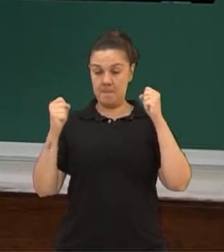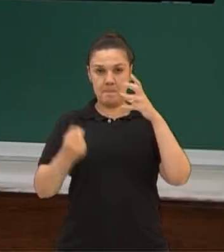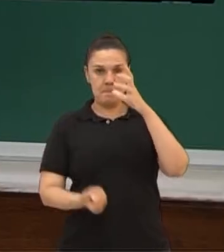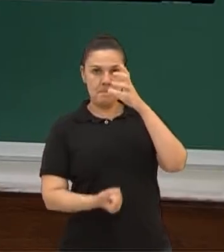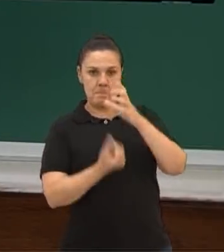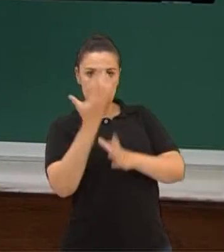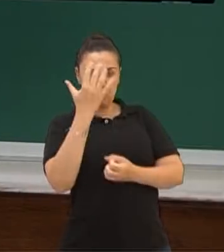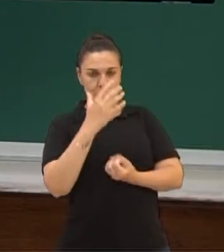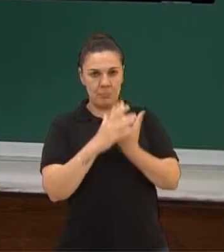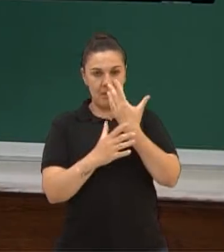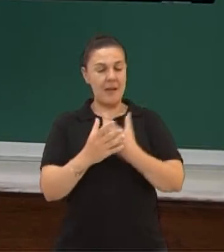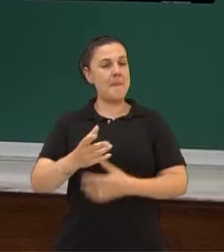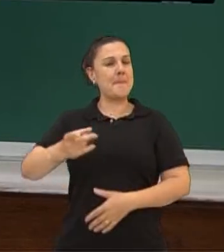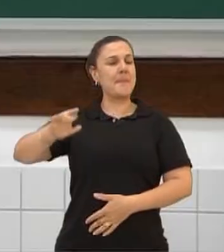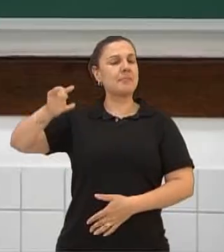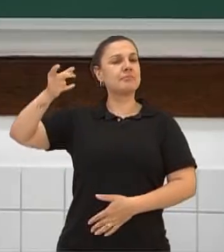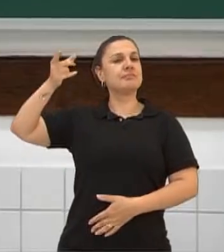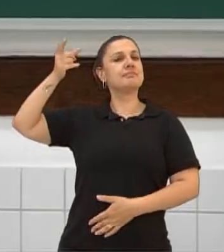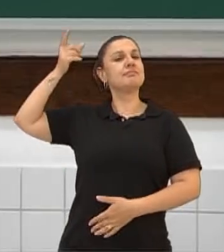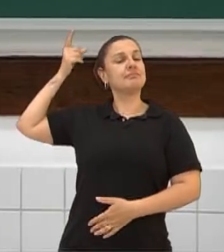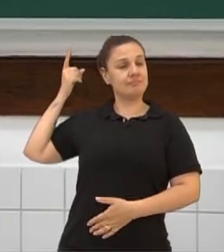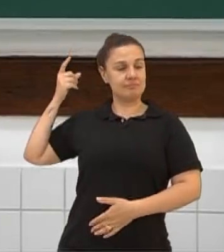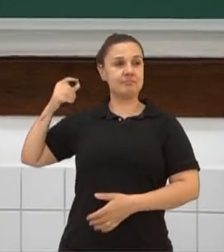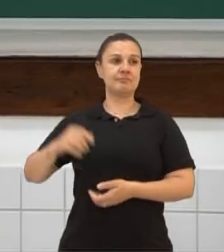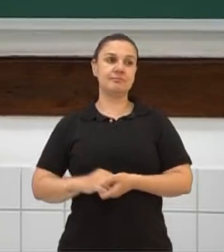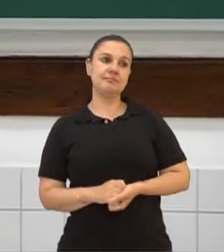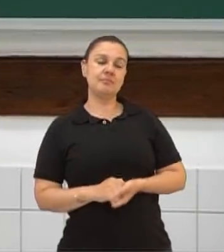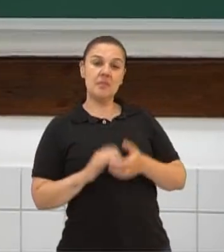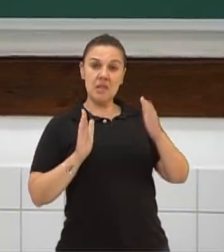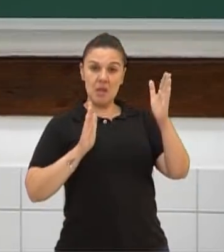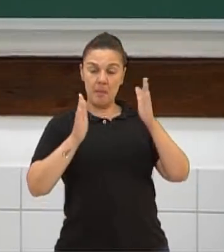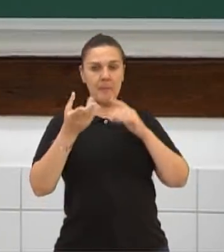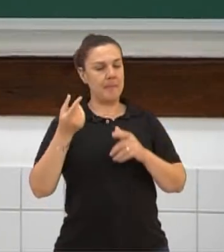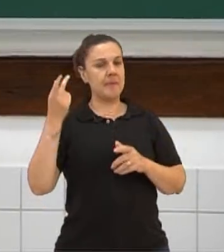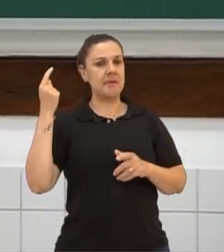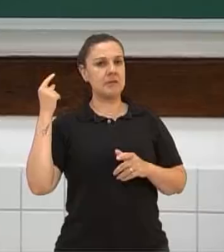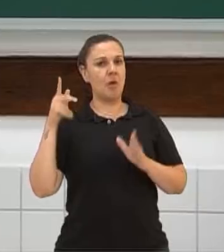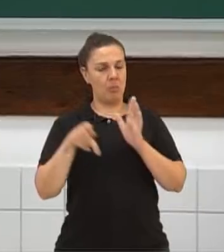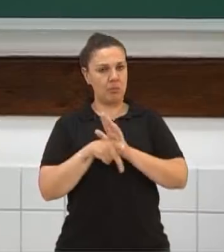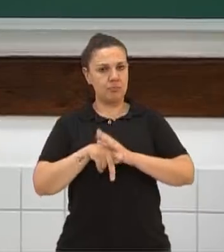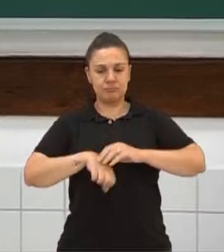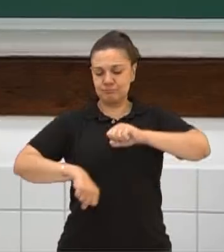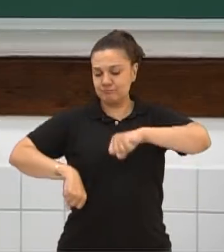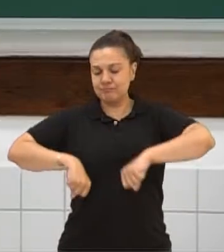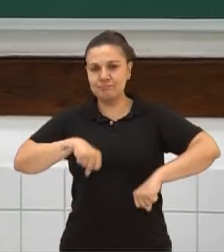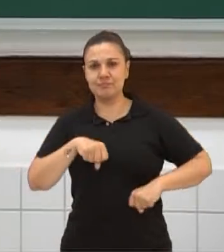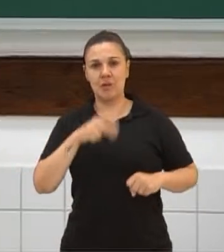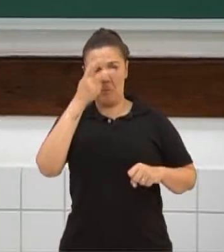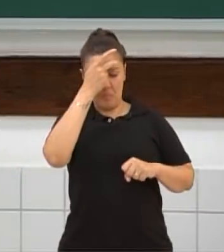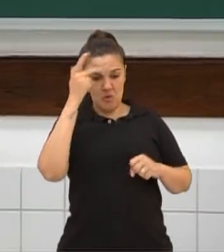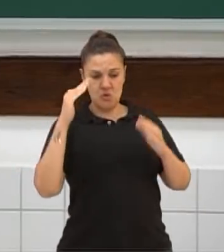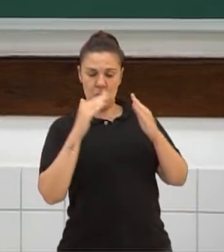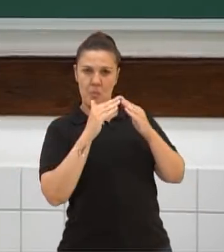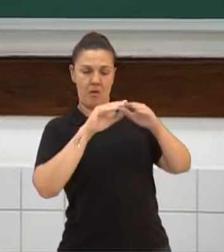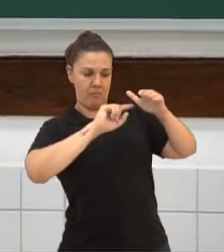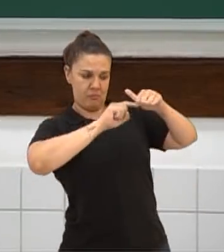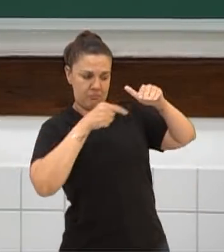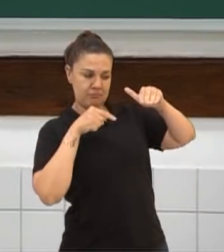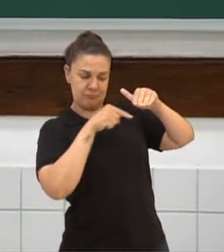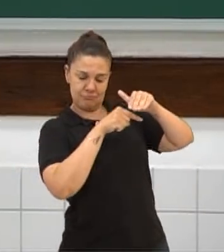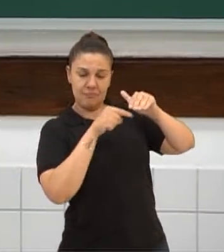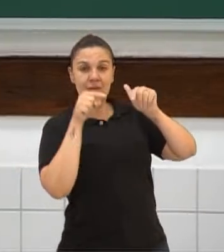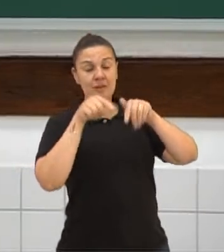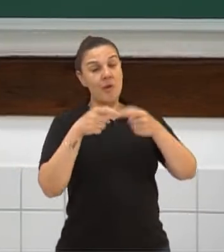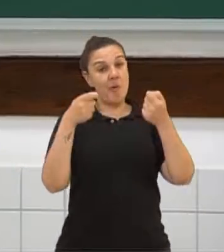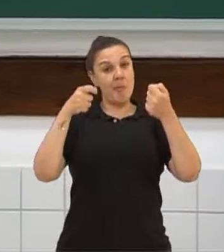surgir, a criar suas raízes lá na antiguidade, lá no tempo dos homens primitivos, né? Do homem da caverna. Ele precisava